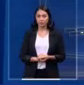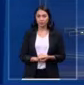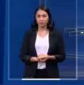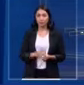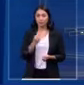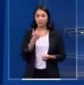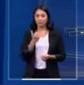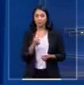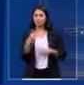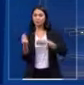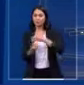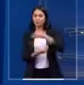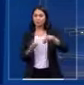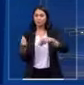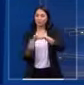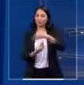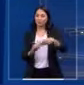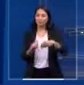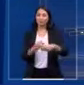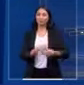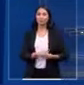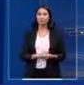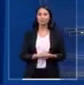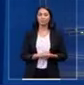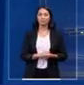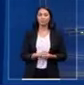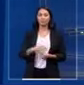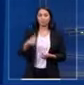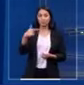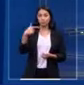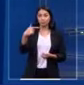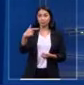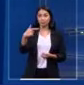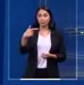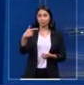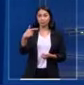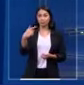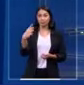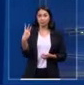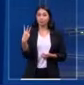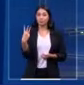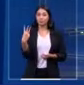Muito bem, Globo girando. Número 73.